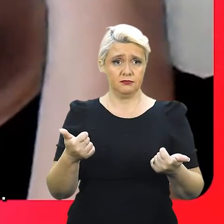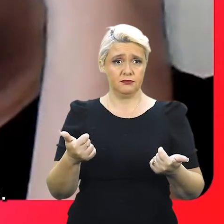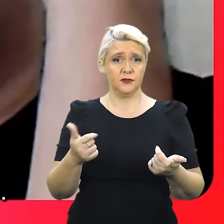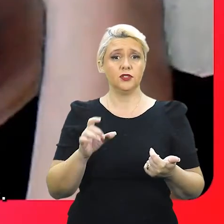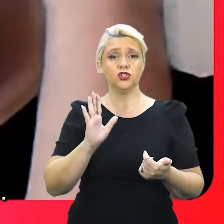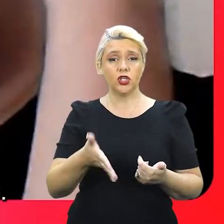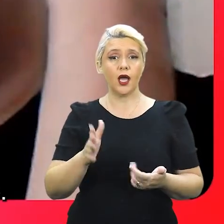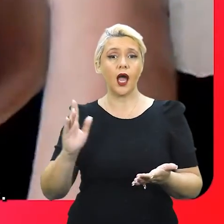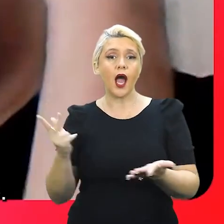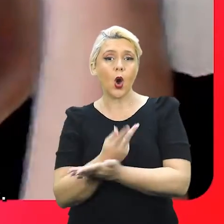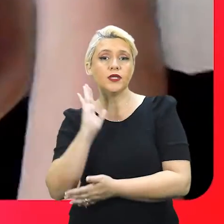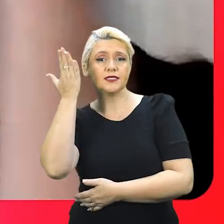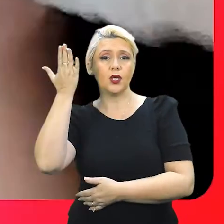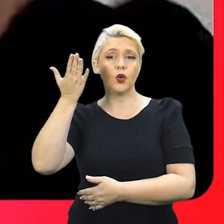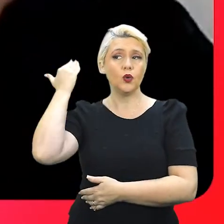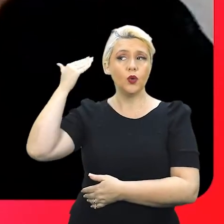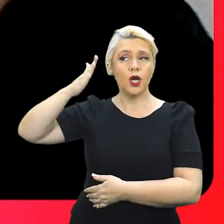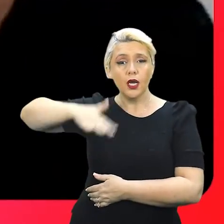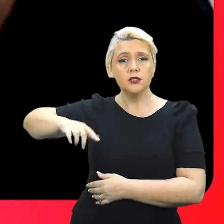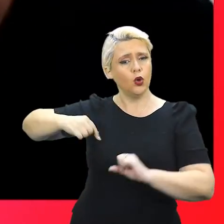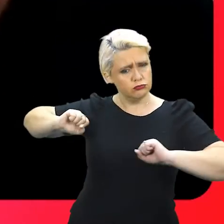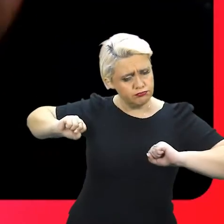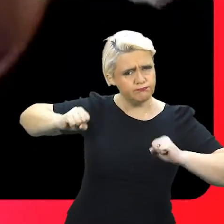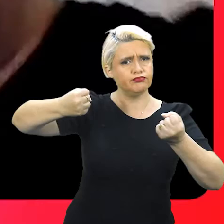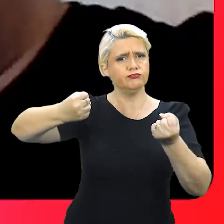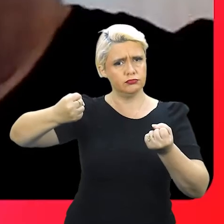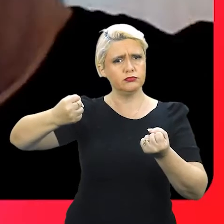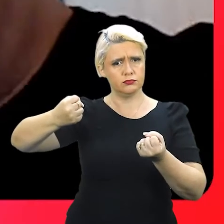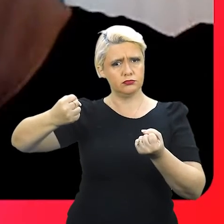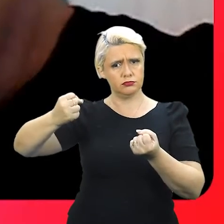algo que aconteceu desde menino, eu enfrentei com